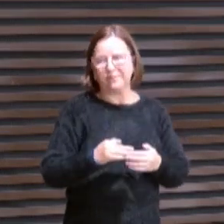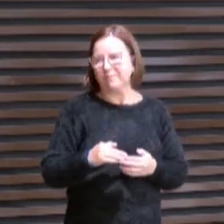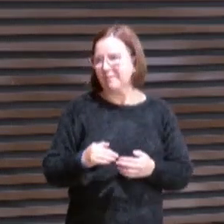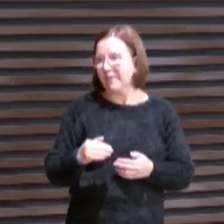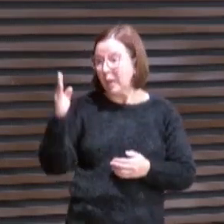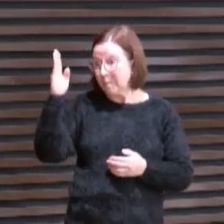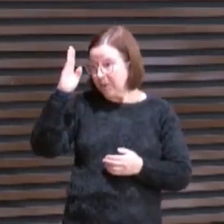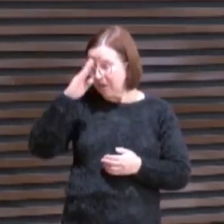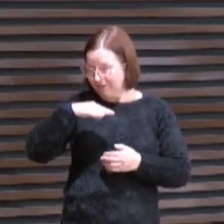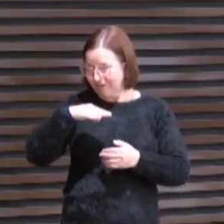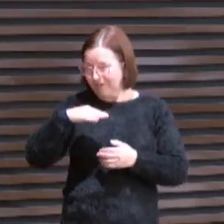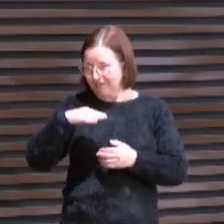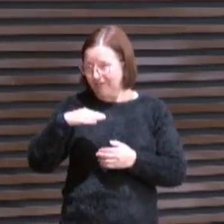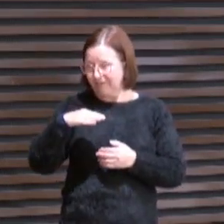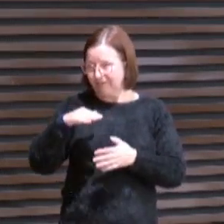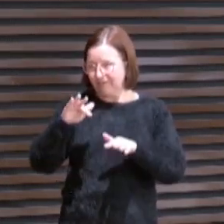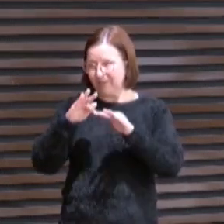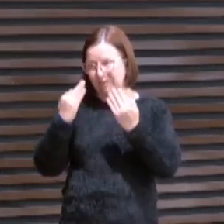maldição familiar não sai por oração.